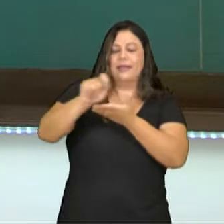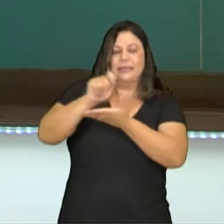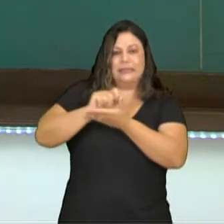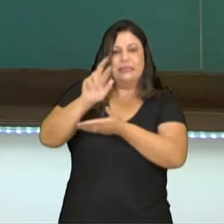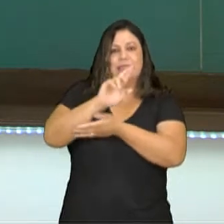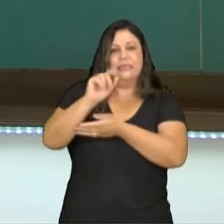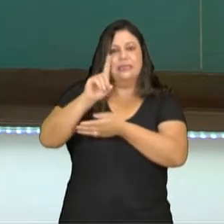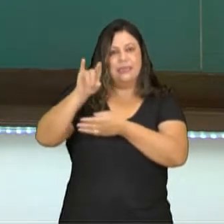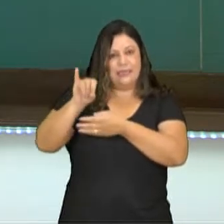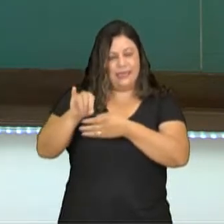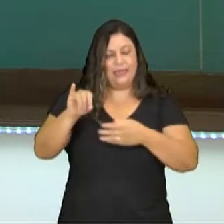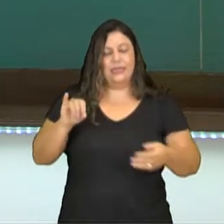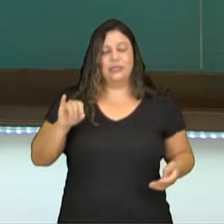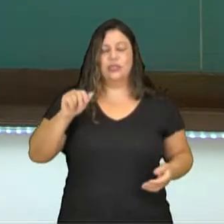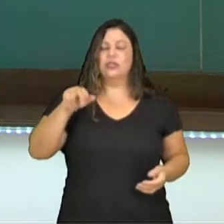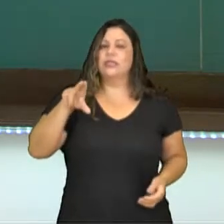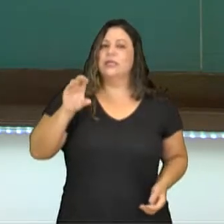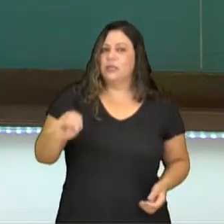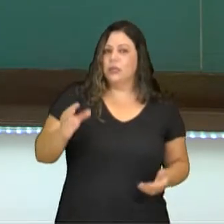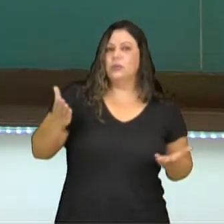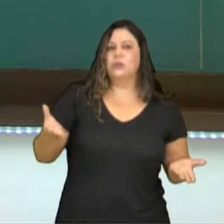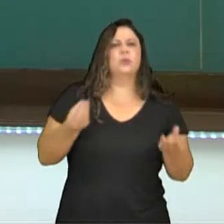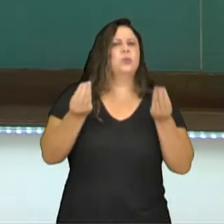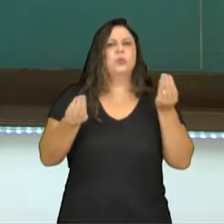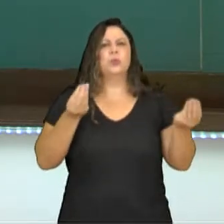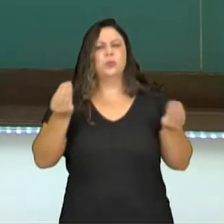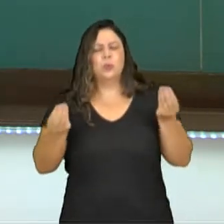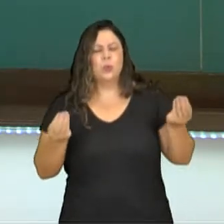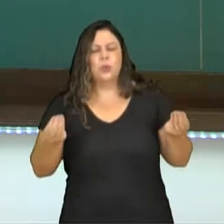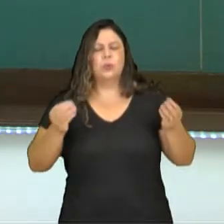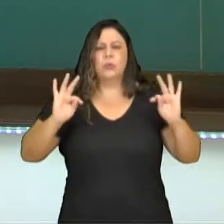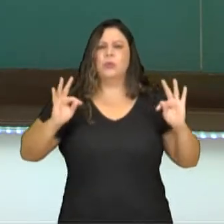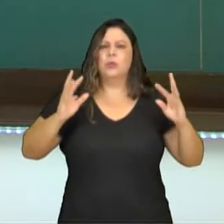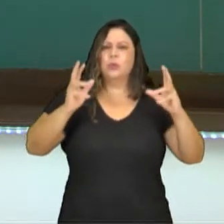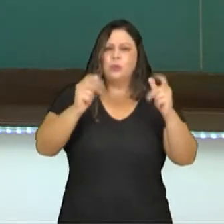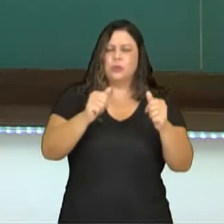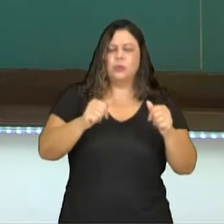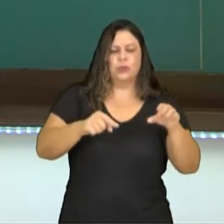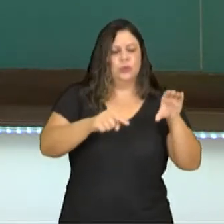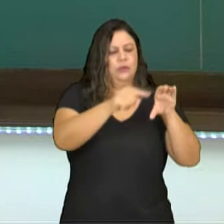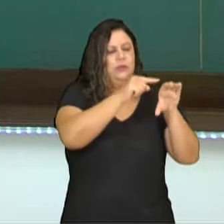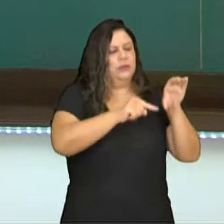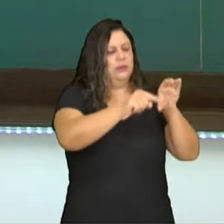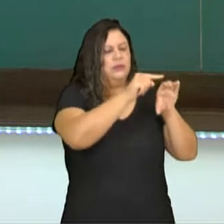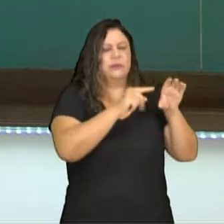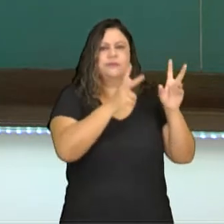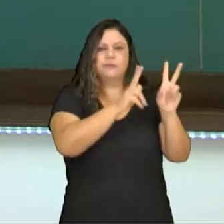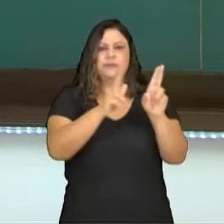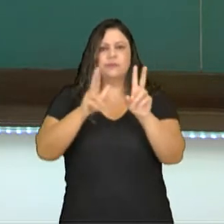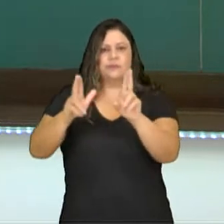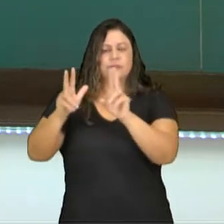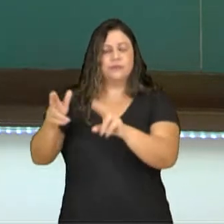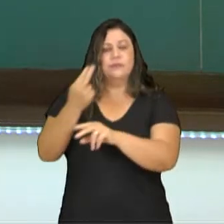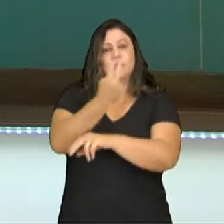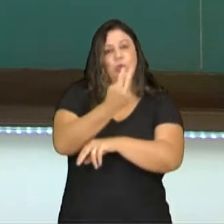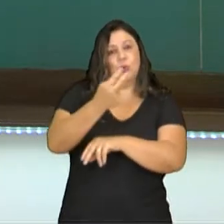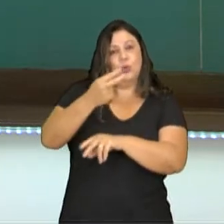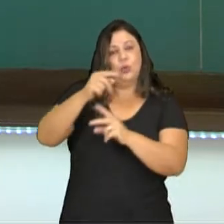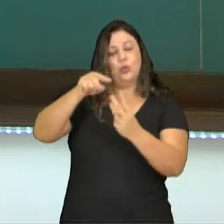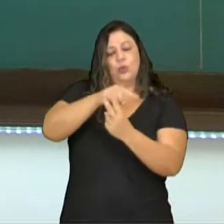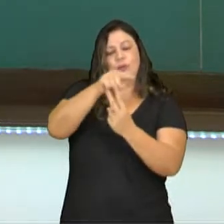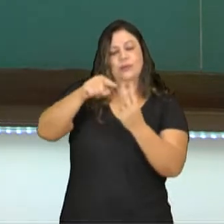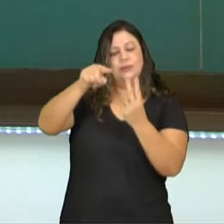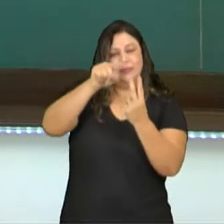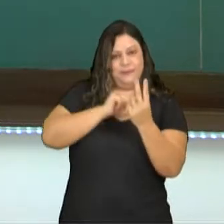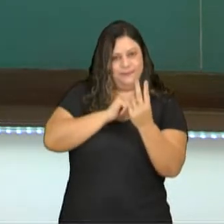radianos, como que a gente vai fazer isso? Toda a circunferência em radianos será igual a 2π,